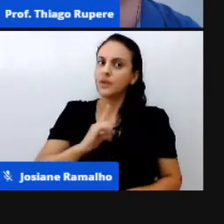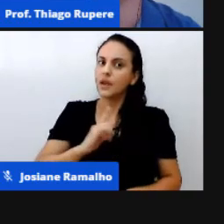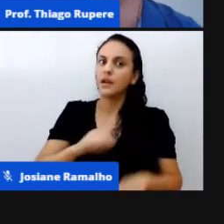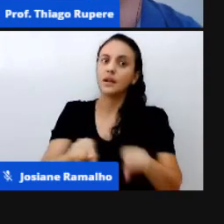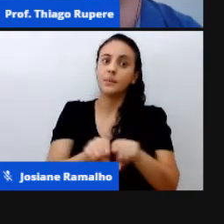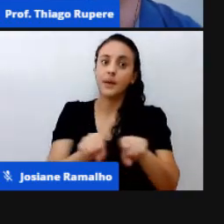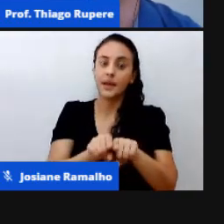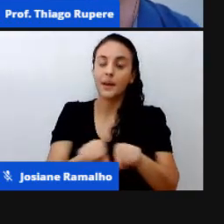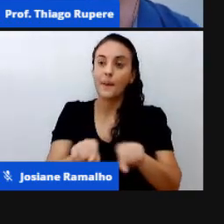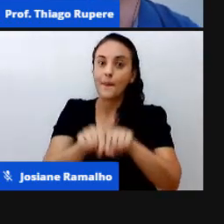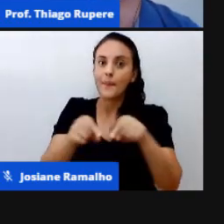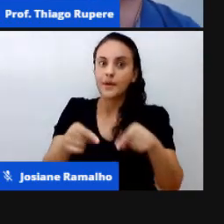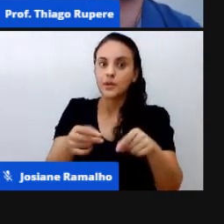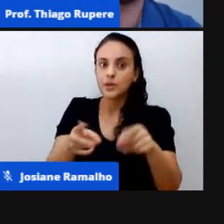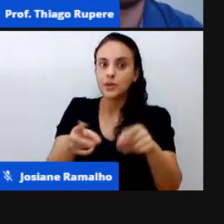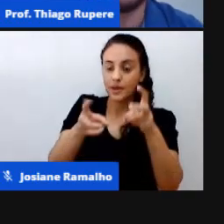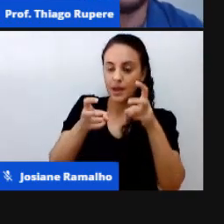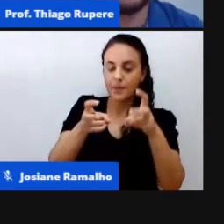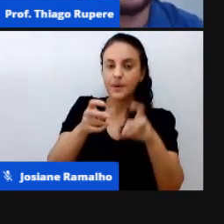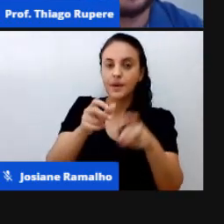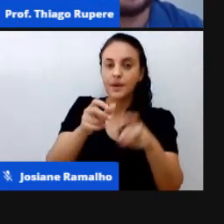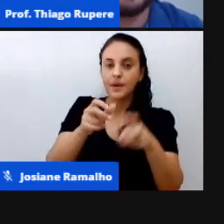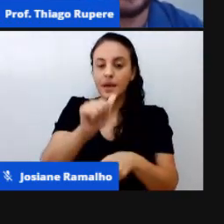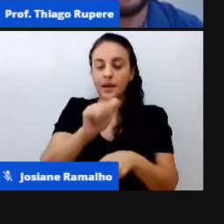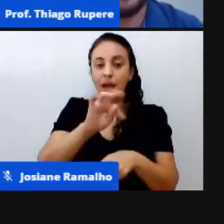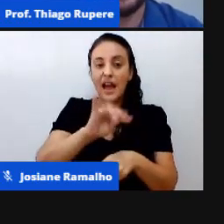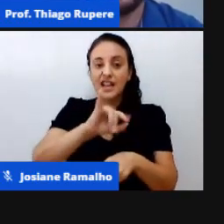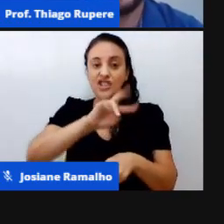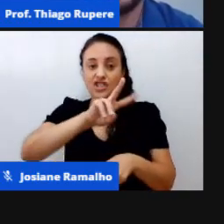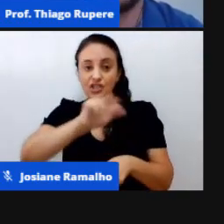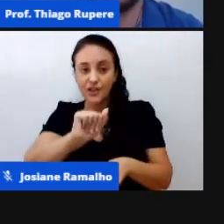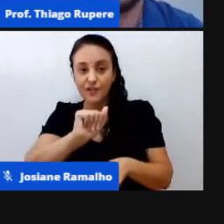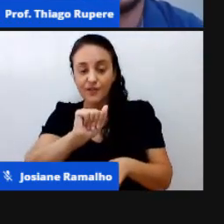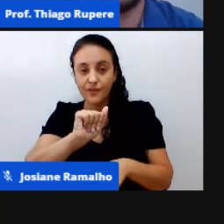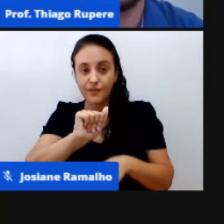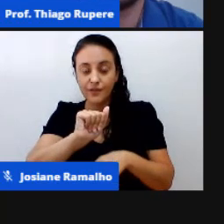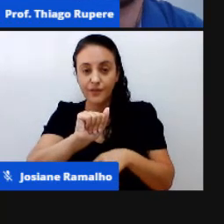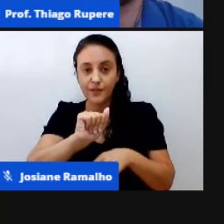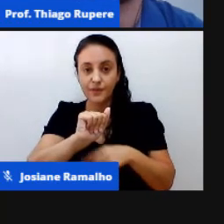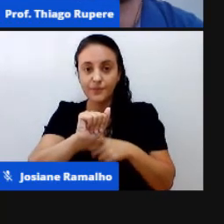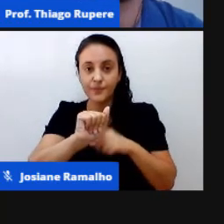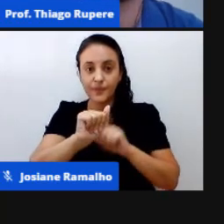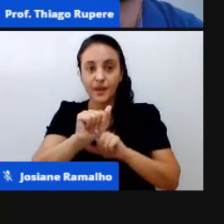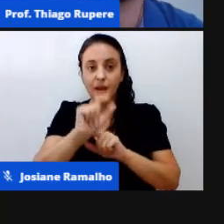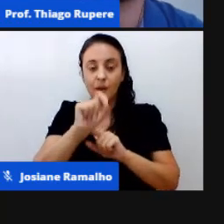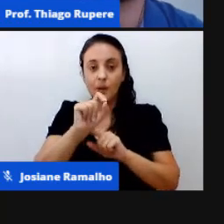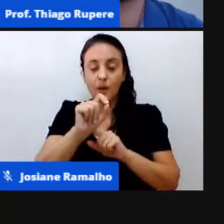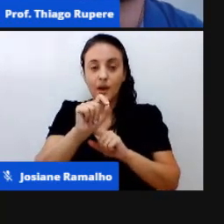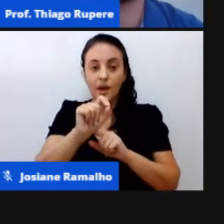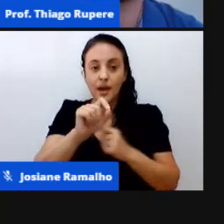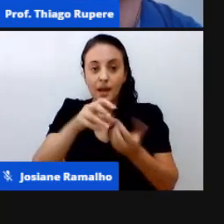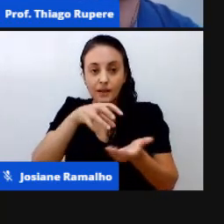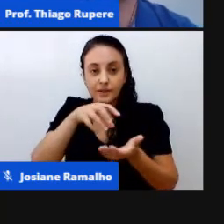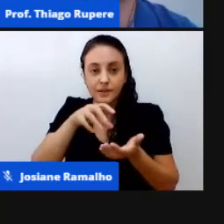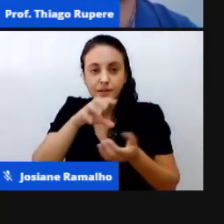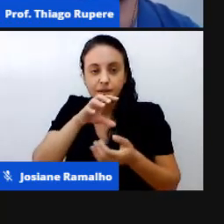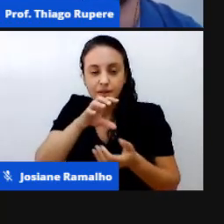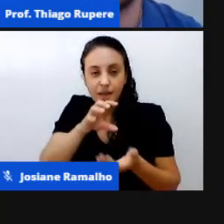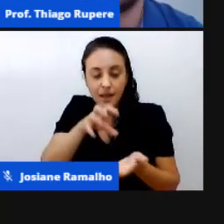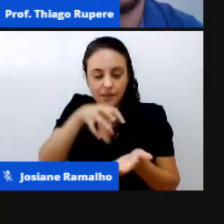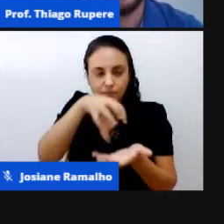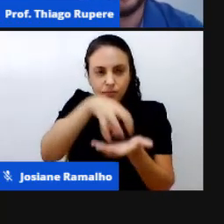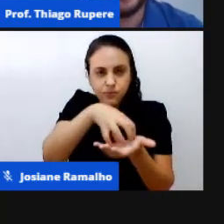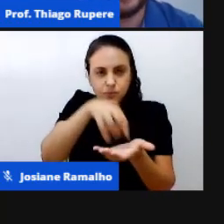desses momentos, a centralização do conhecimento. É importante falar isso também, porque com o passar